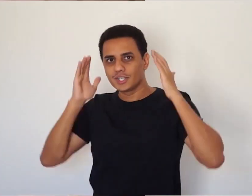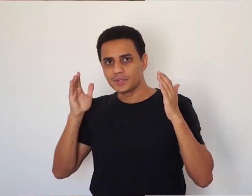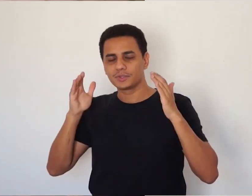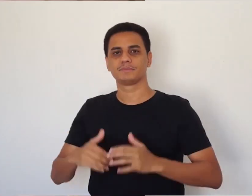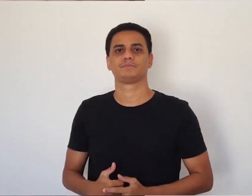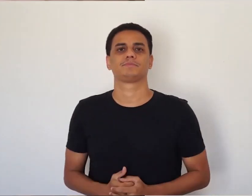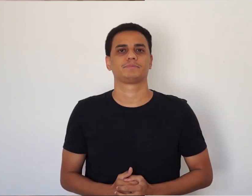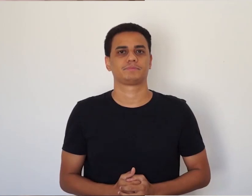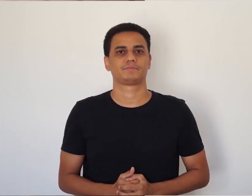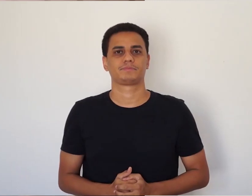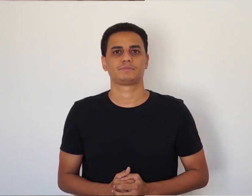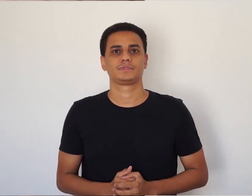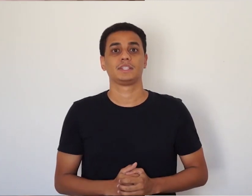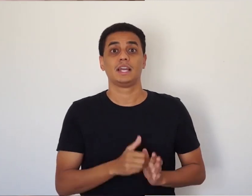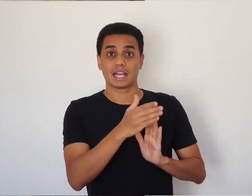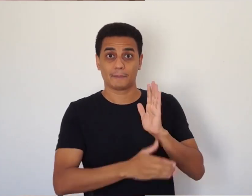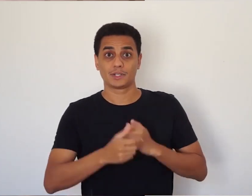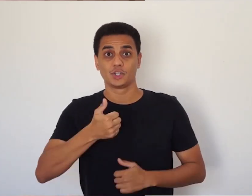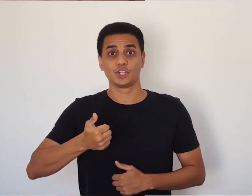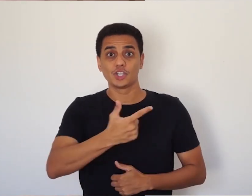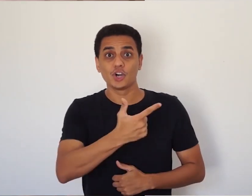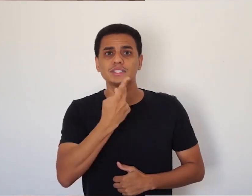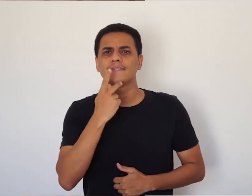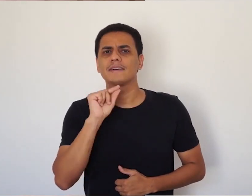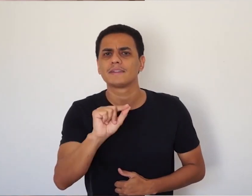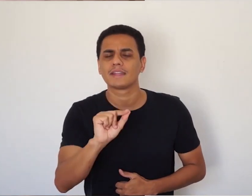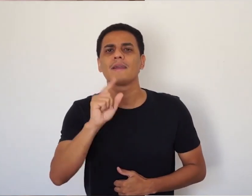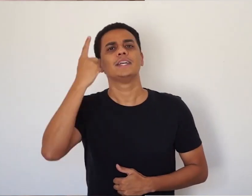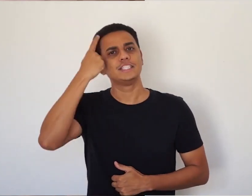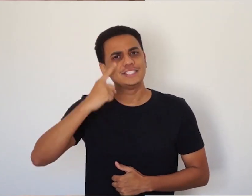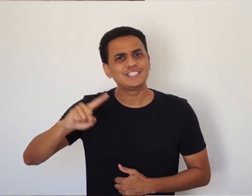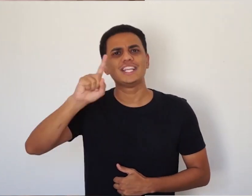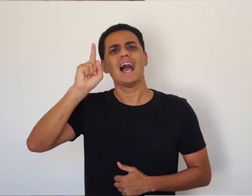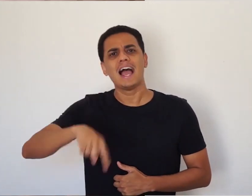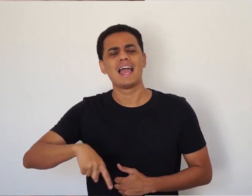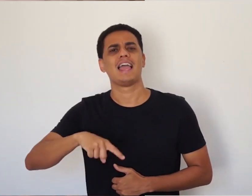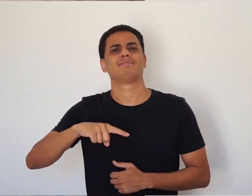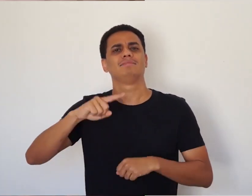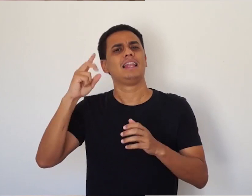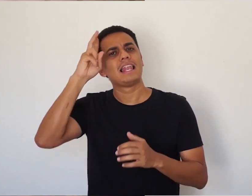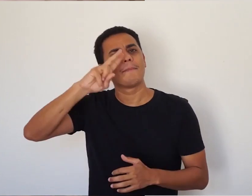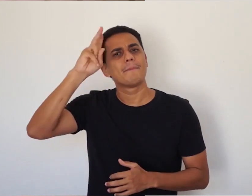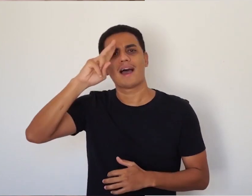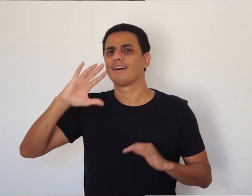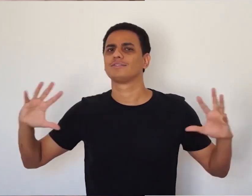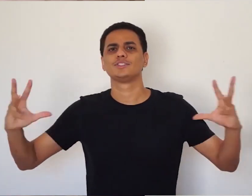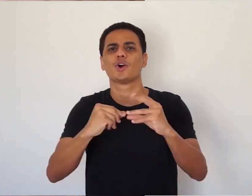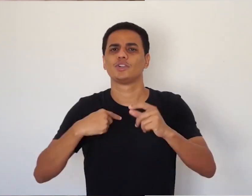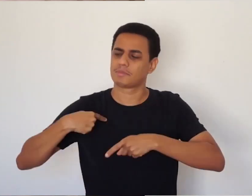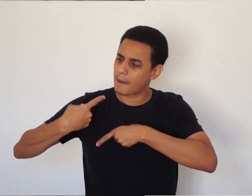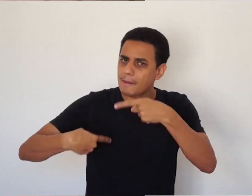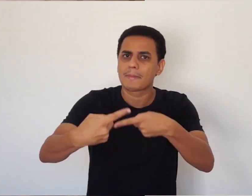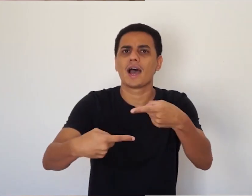quando a gente olha aqui sobre as gerações futuras. Ele diz assim: este dia será um memorial que vocês e todos os